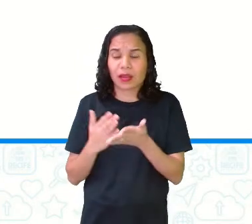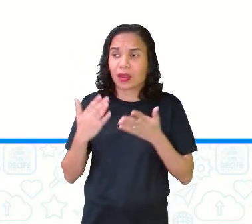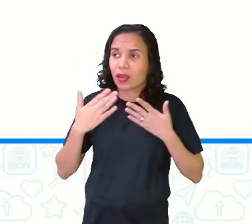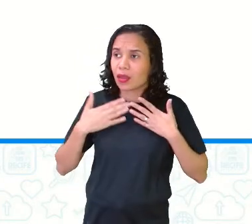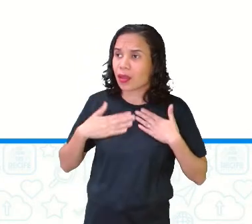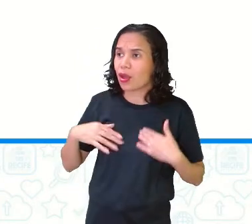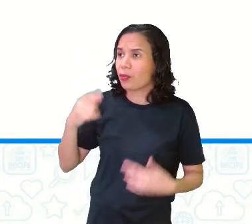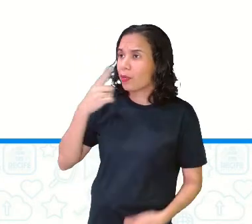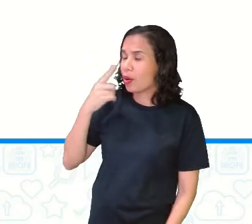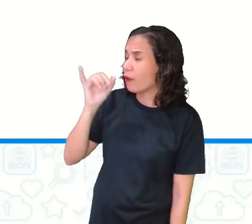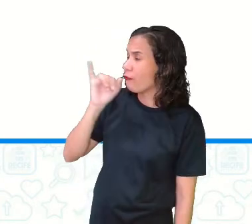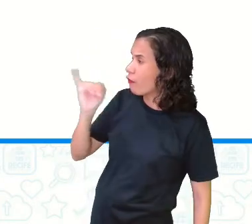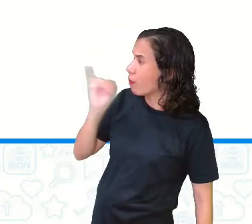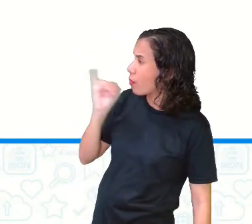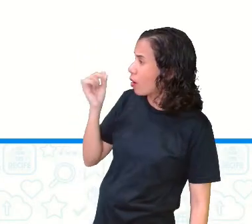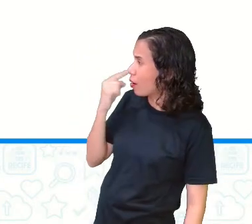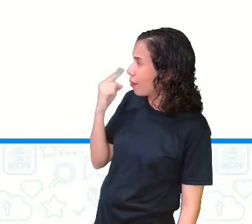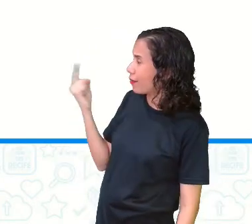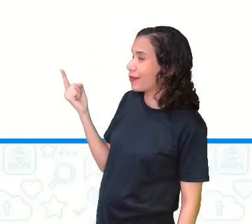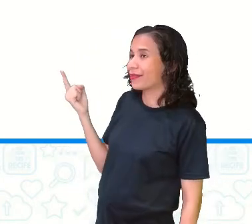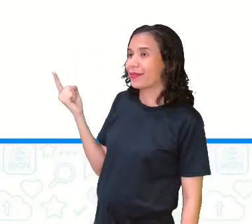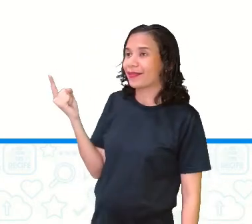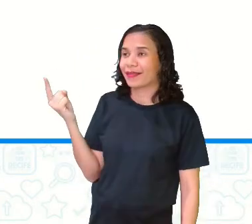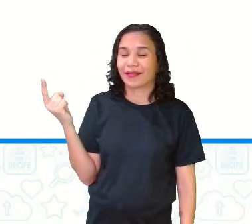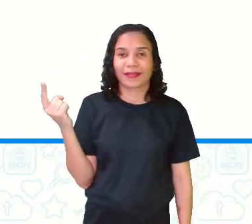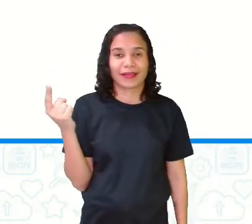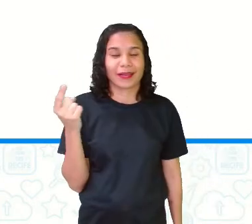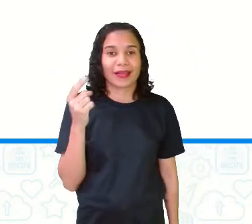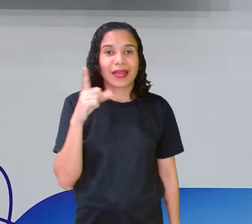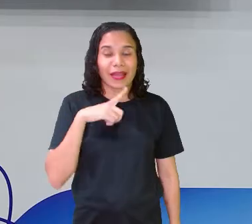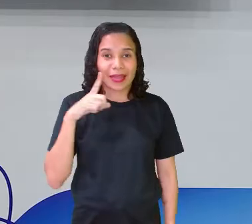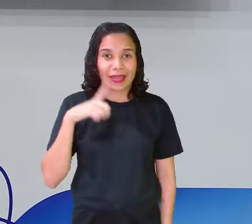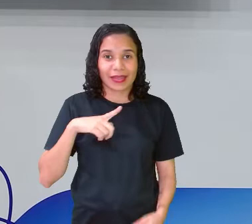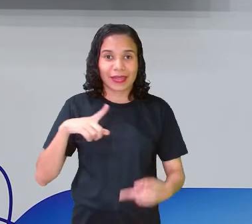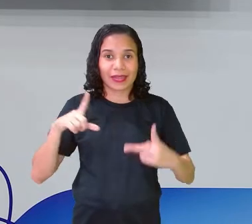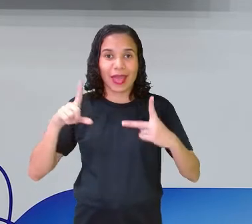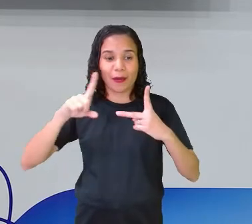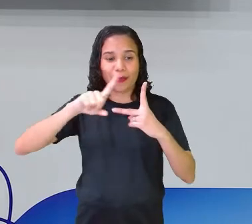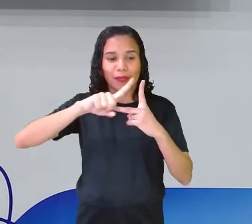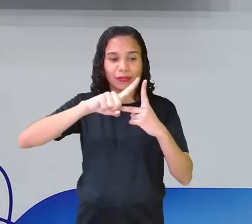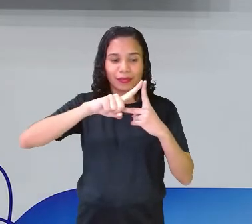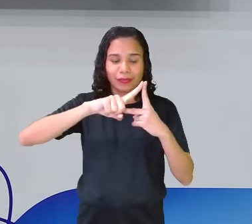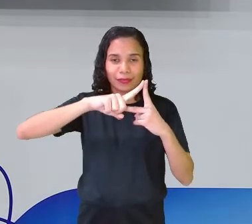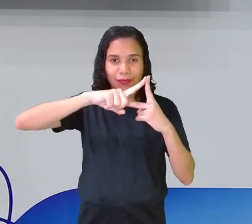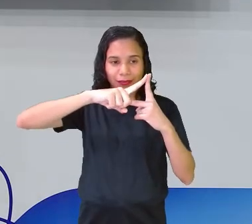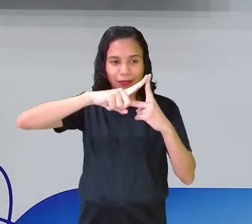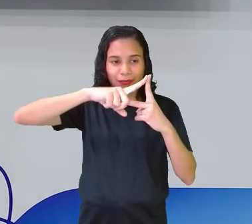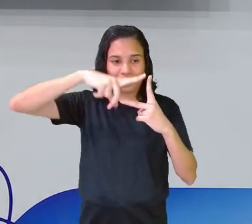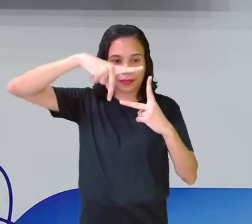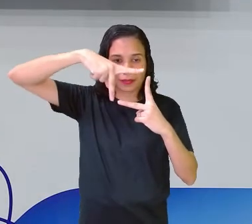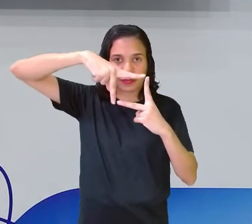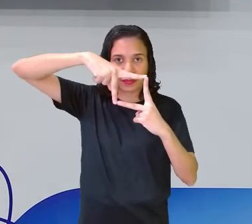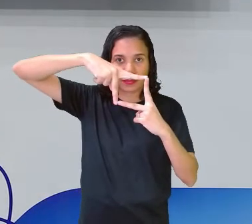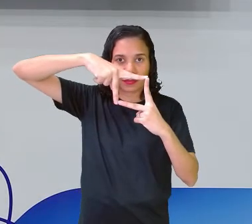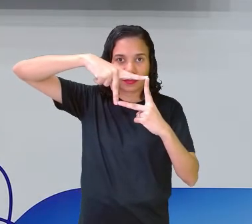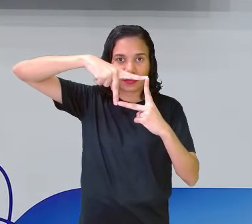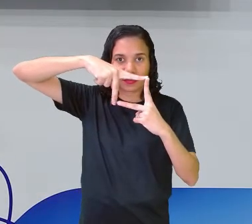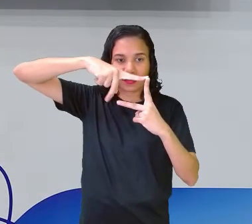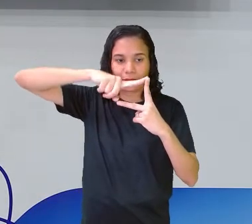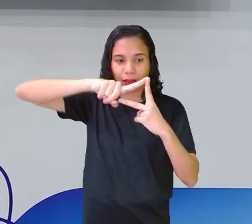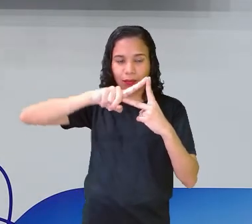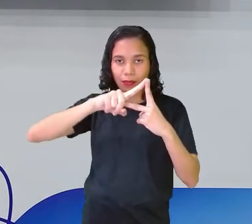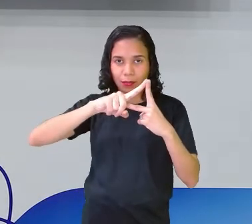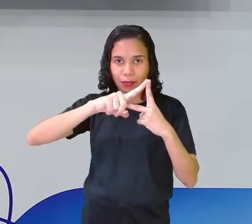Olha a outra informação aqui. Cada triângulozinho desse equivale a metade de um quadrado.